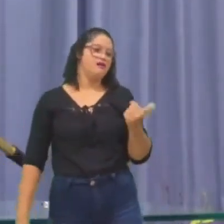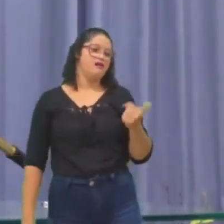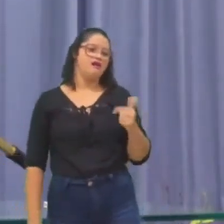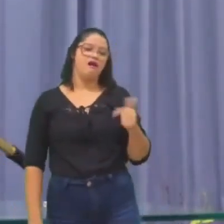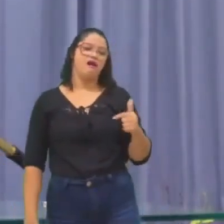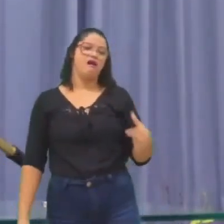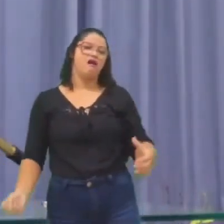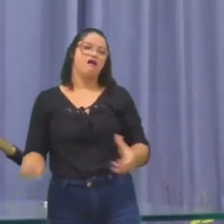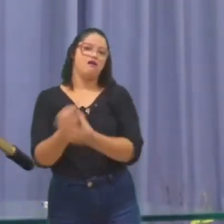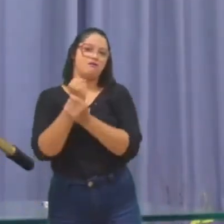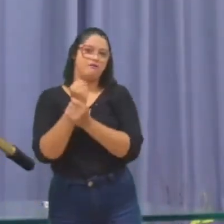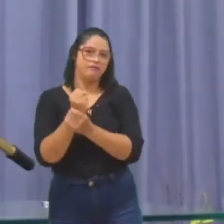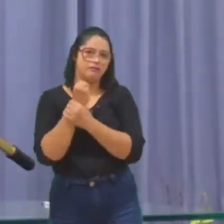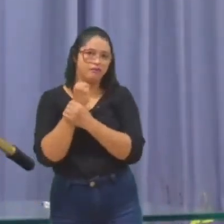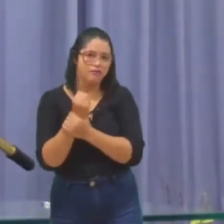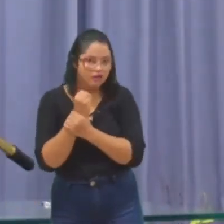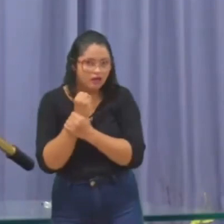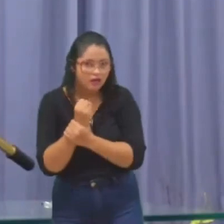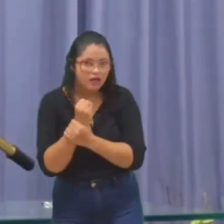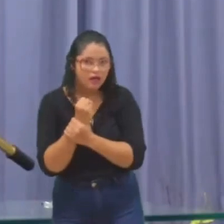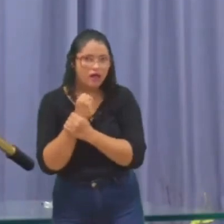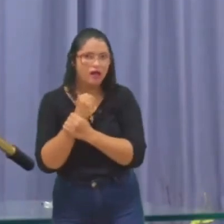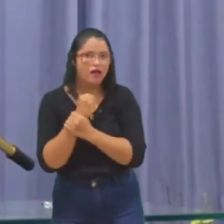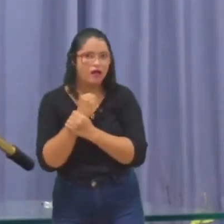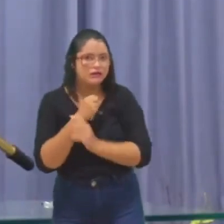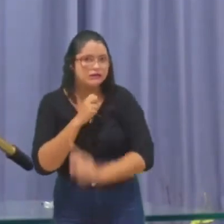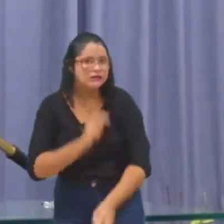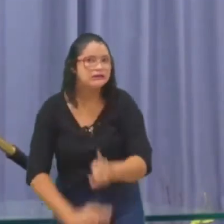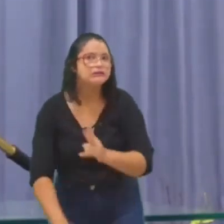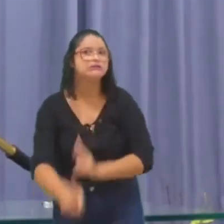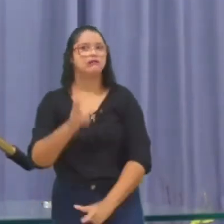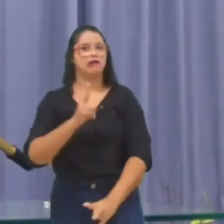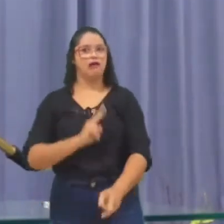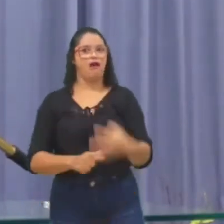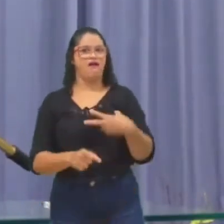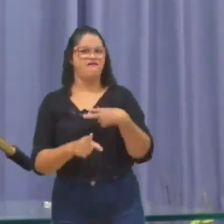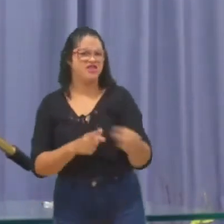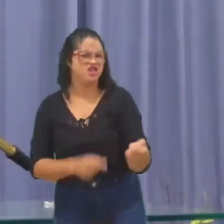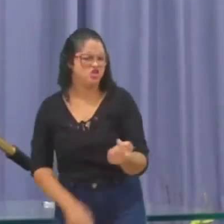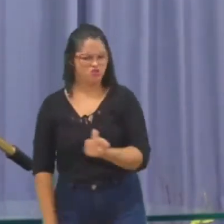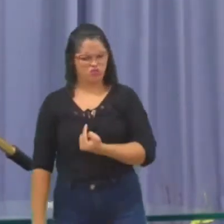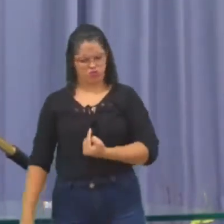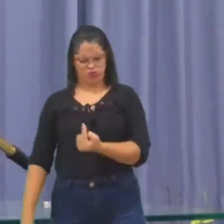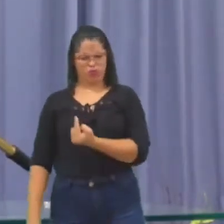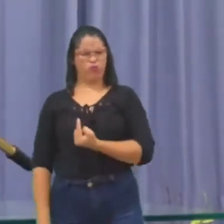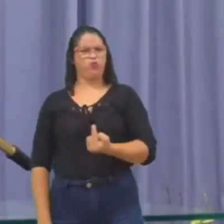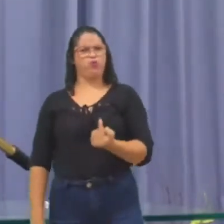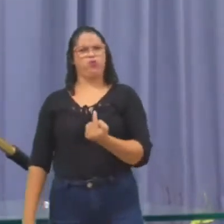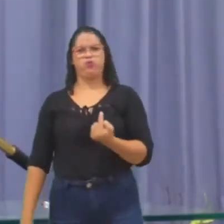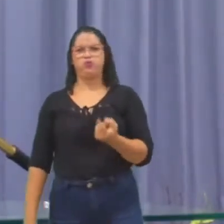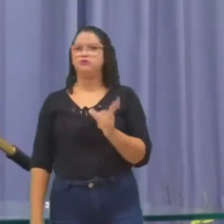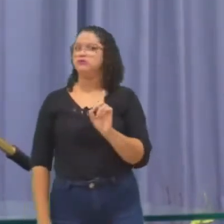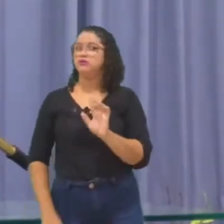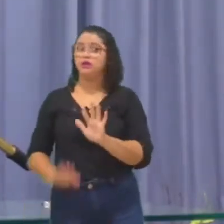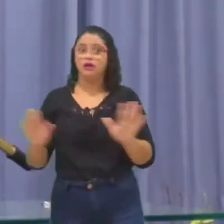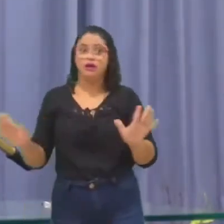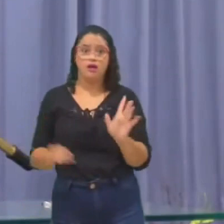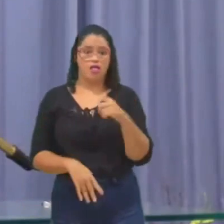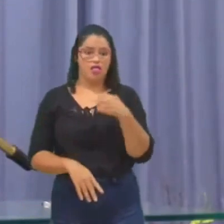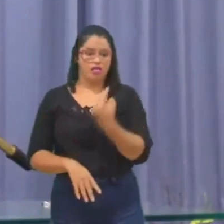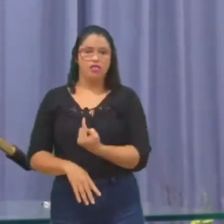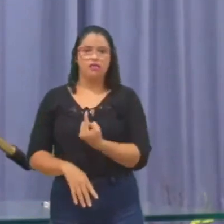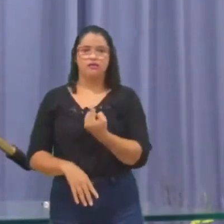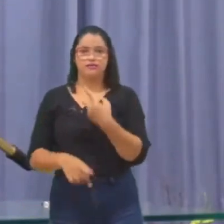guardar completamente, nós não temos como vencer sozinhos. Não é? A nossa vitória está no